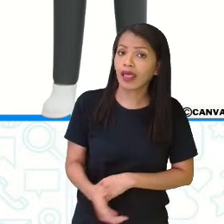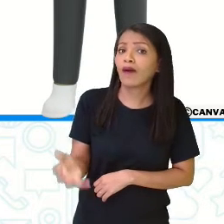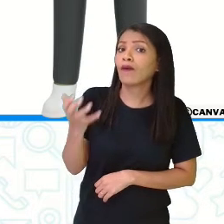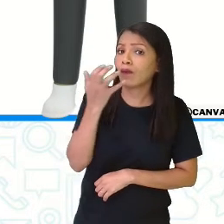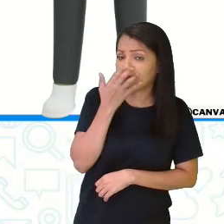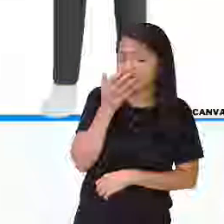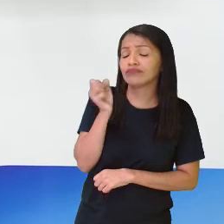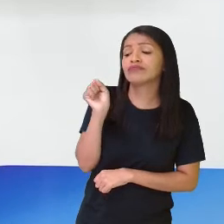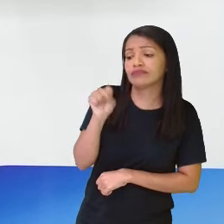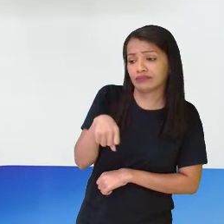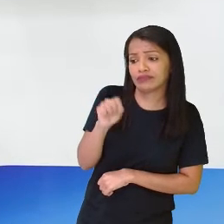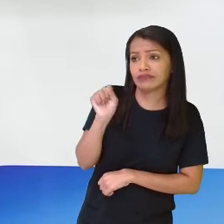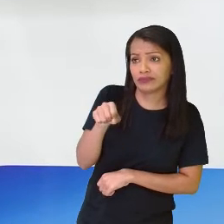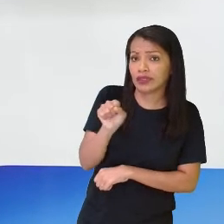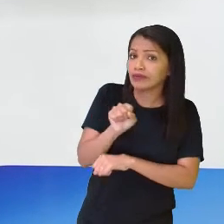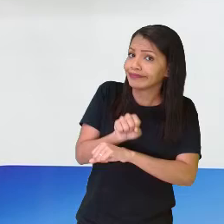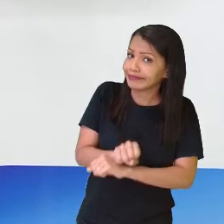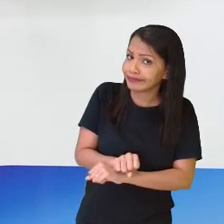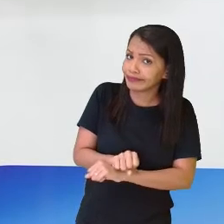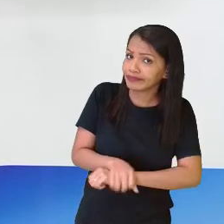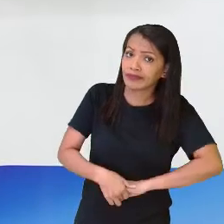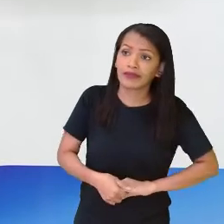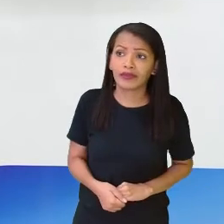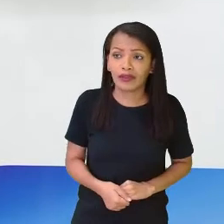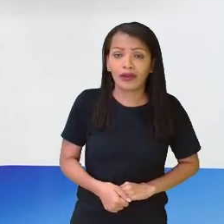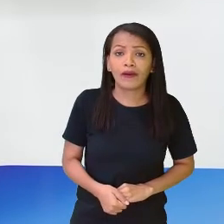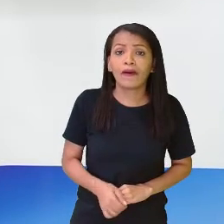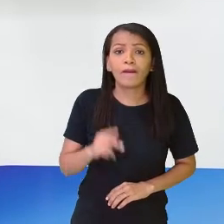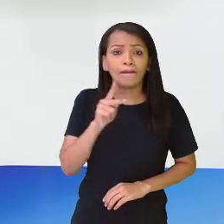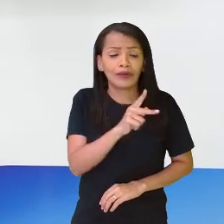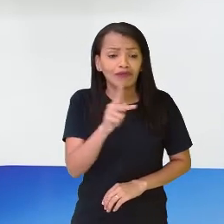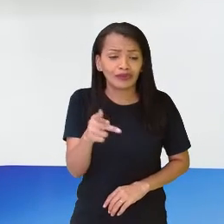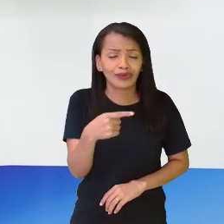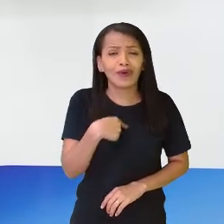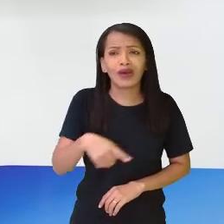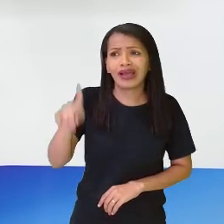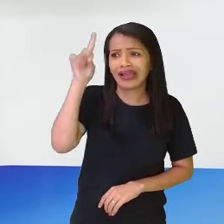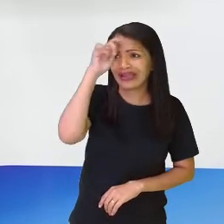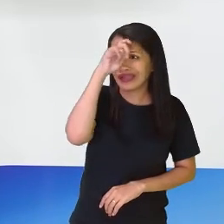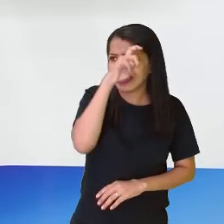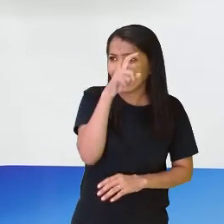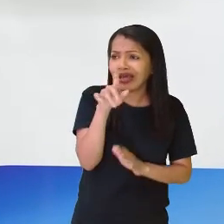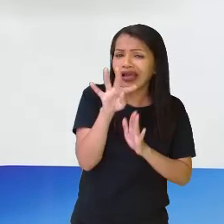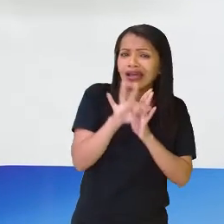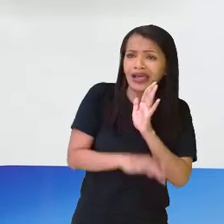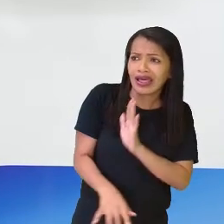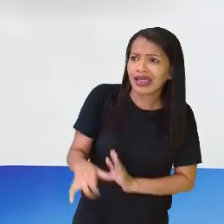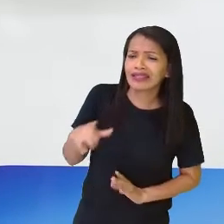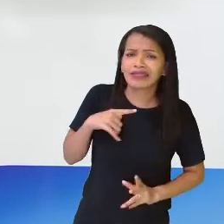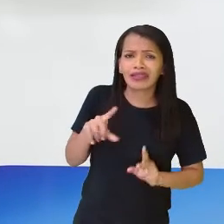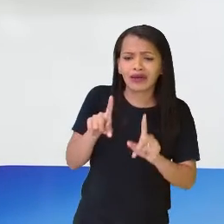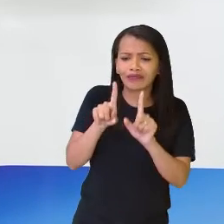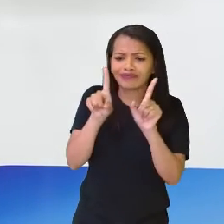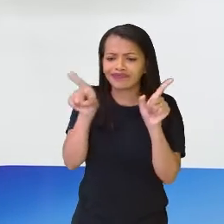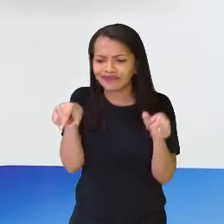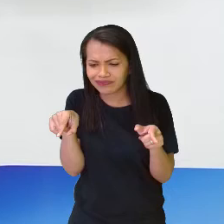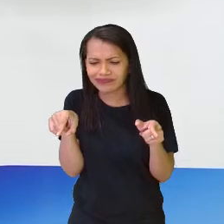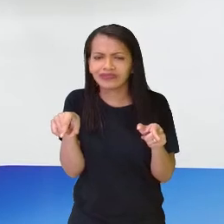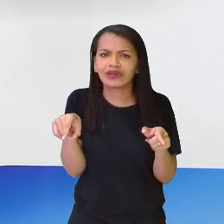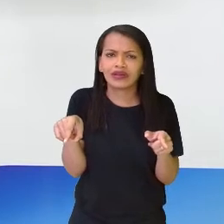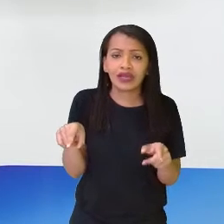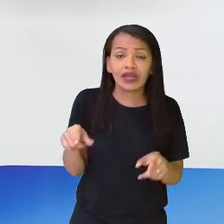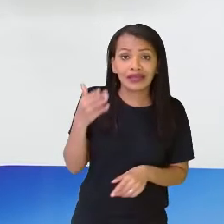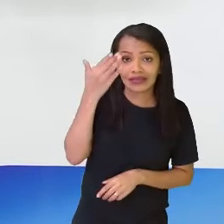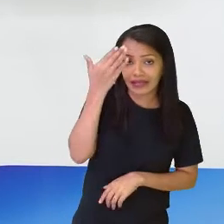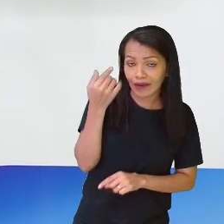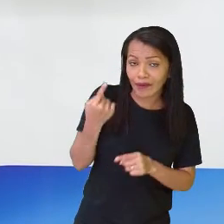que sim. Professora, eu senti dificuldade, professora. Esse texto tinha muito parênteses, coisa que no meio não tinha lógica. Sabe